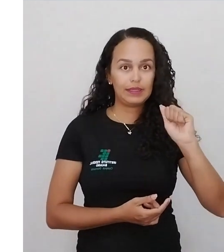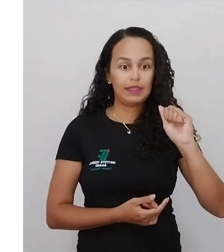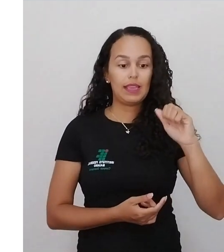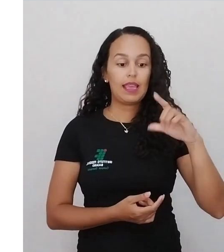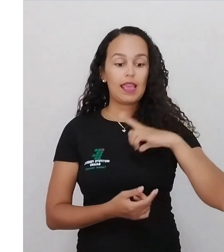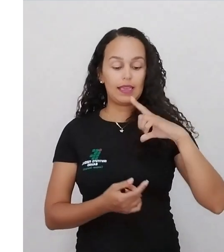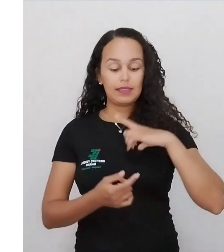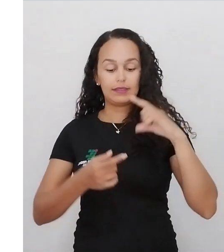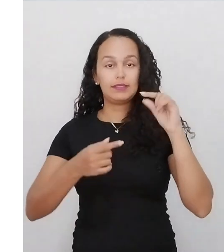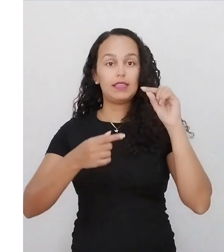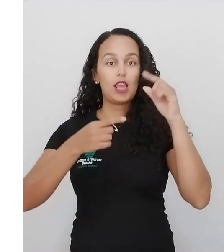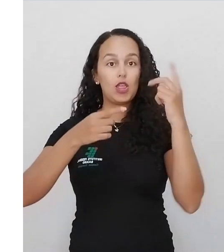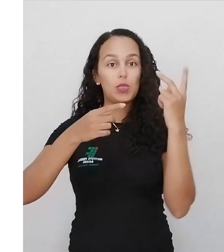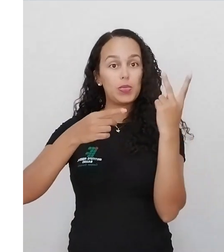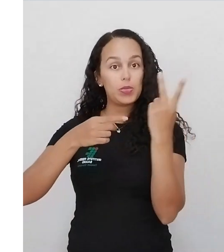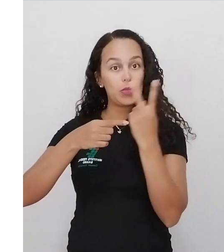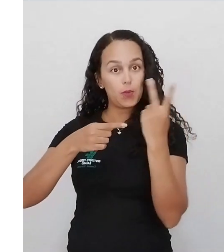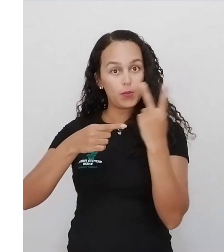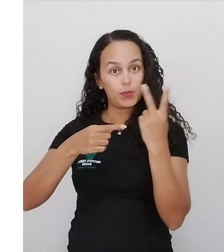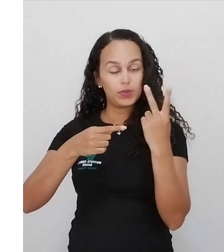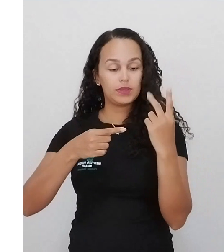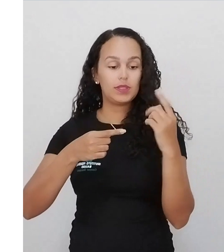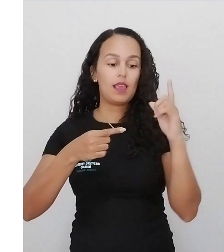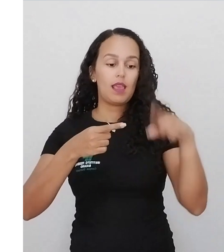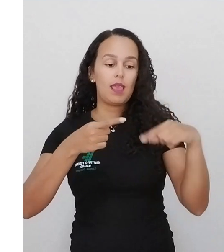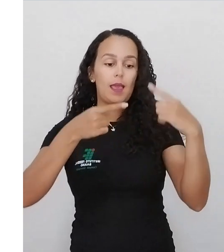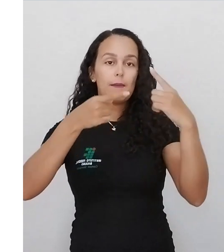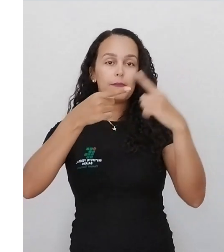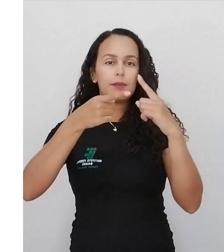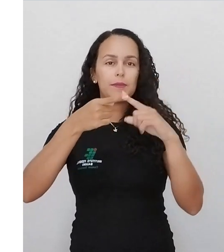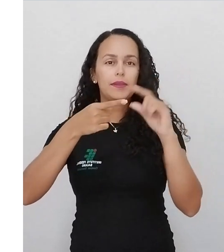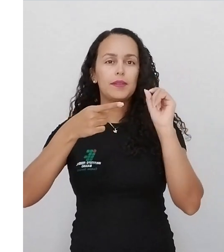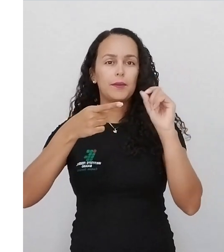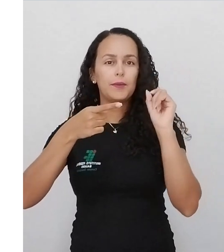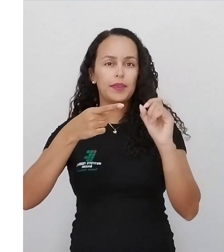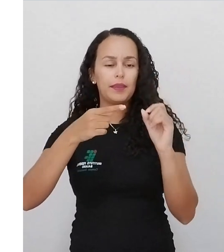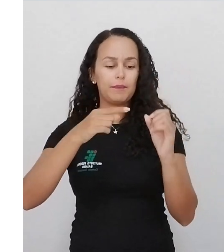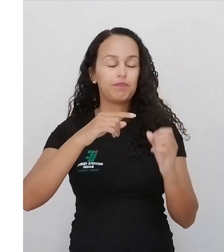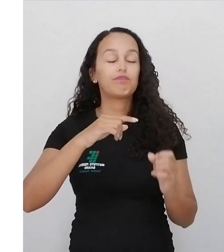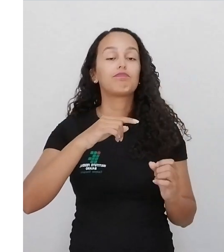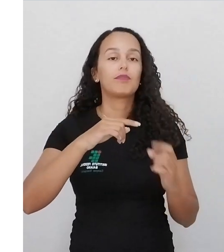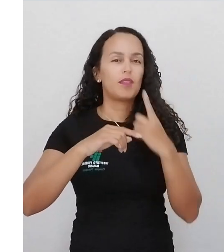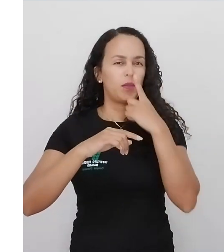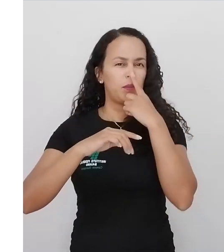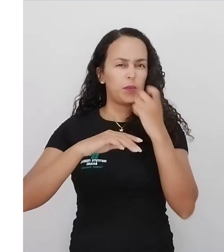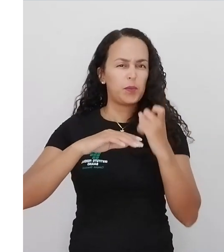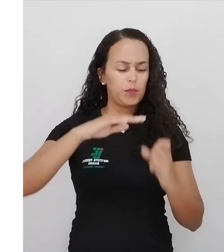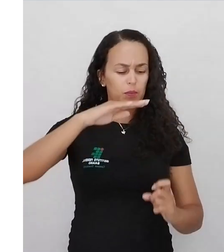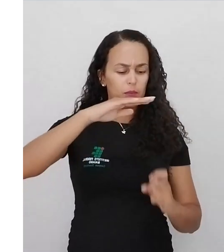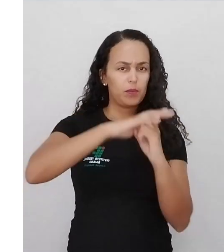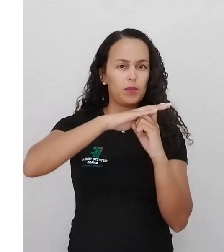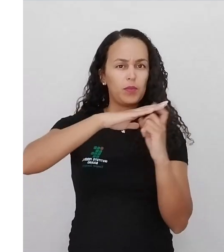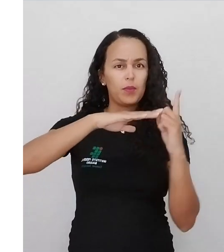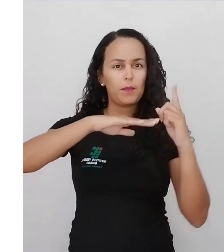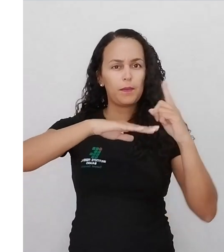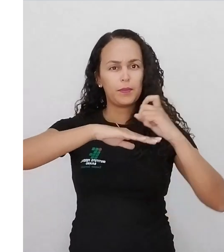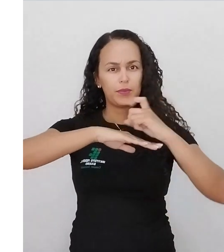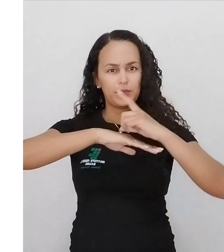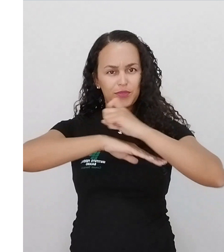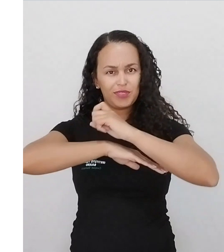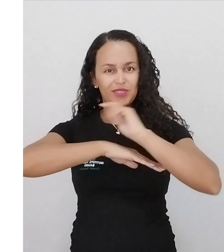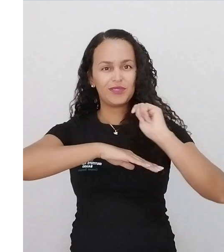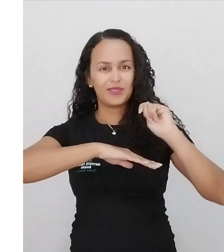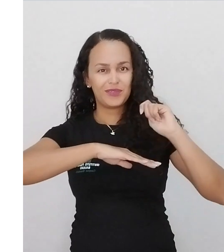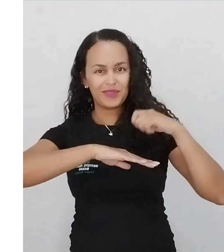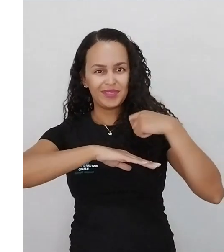por René Descartes, e também a heterogenia. O que muda de uma para outra? Na abiogênese,